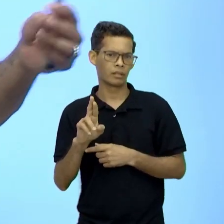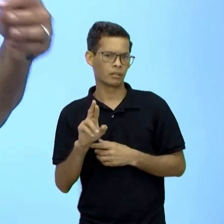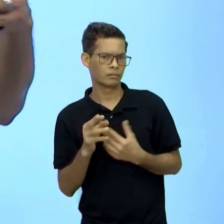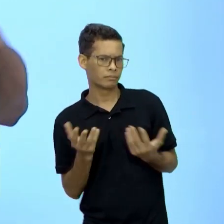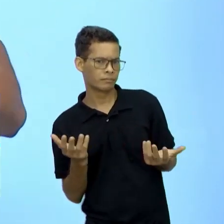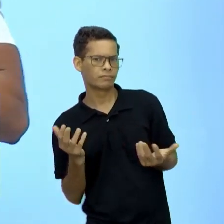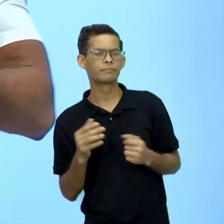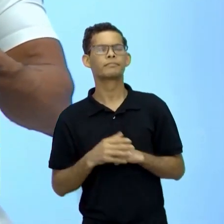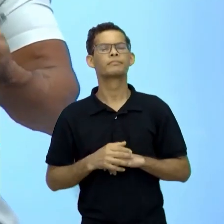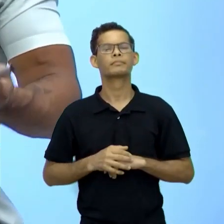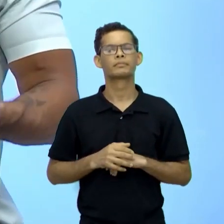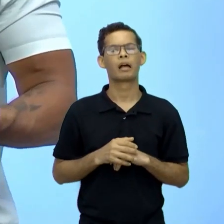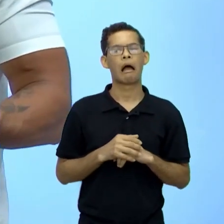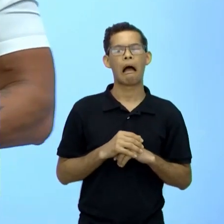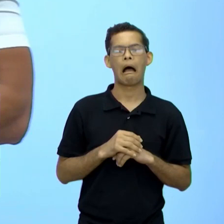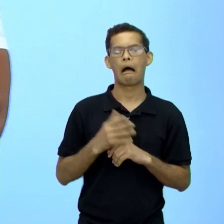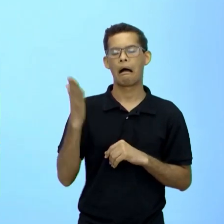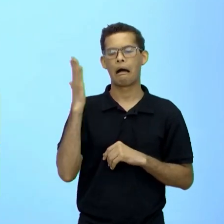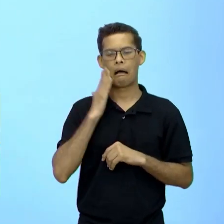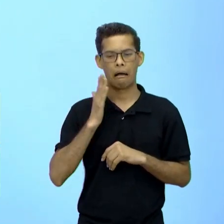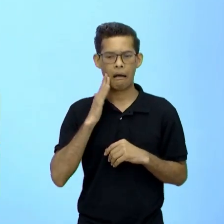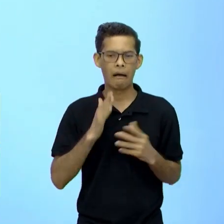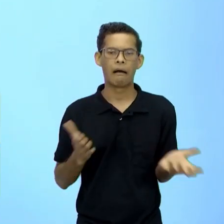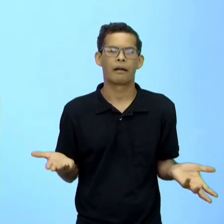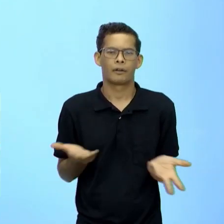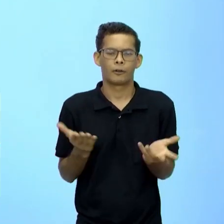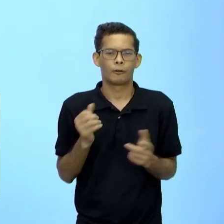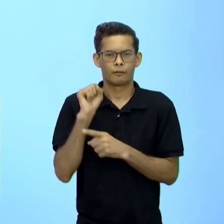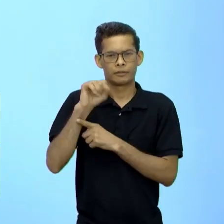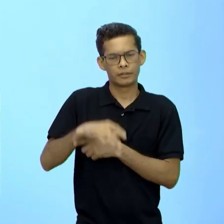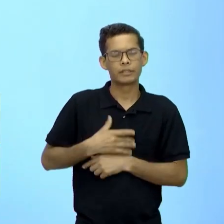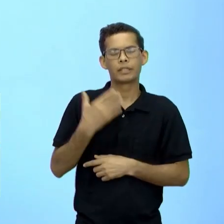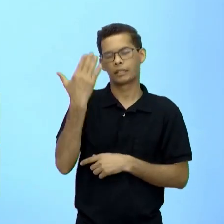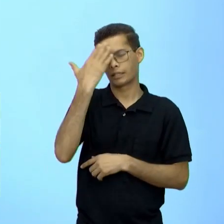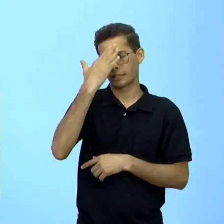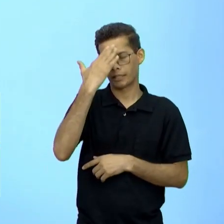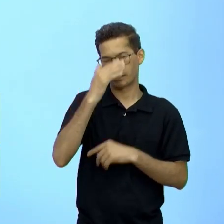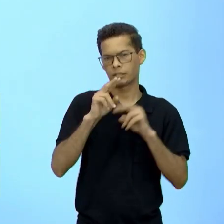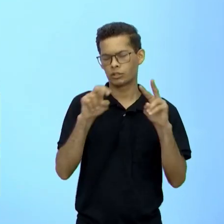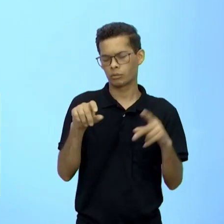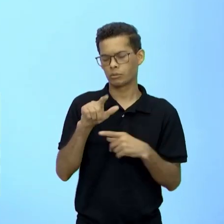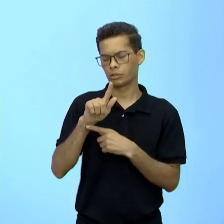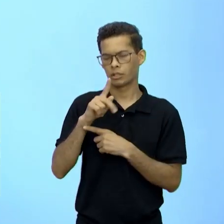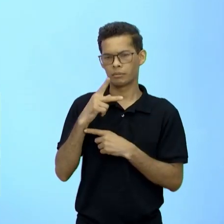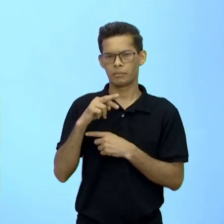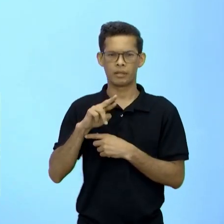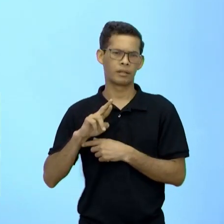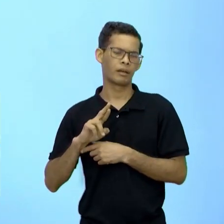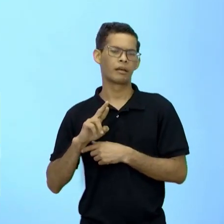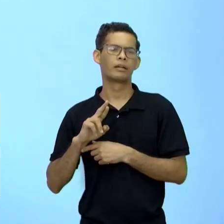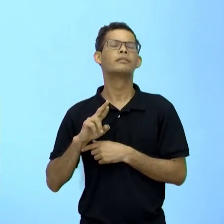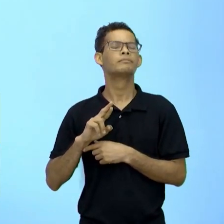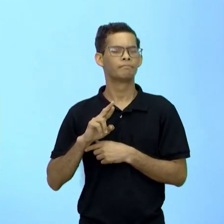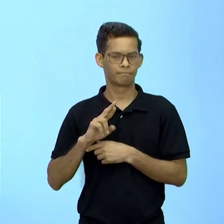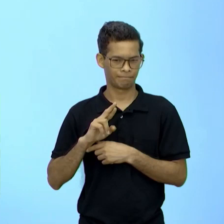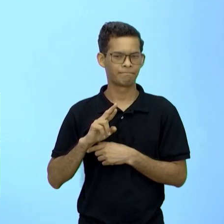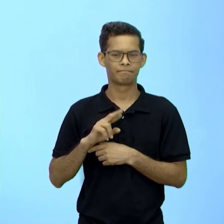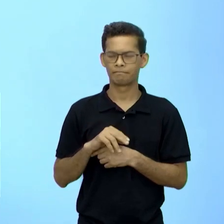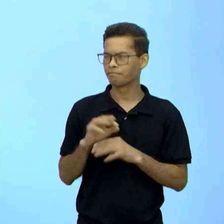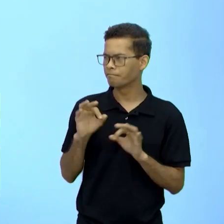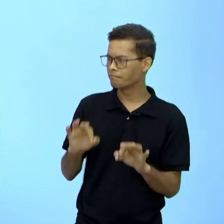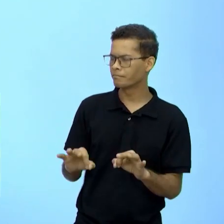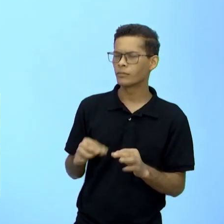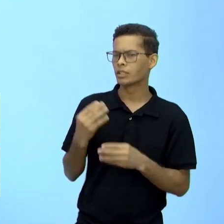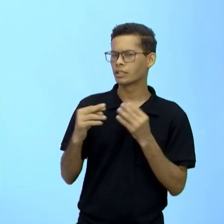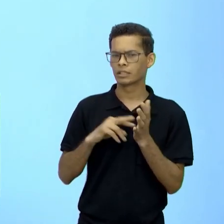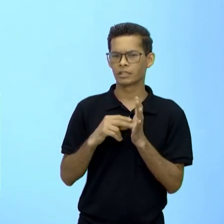sim, Giba, agora eu entendi, né, Gibalina? Deu pra você ter uma ideia do que é o GPR agora? Falamos do GPR um ponto de vista teórico.